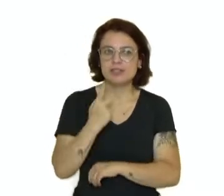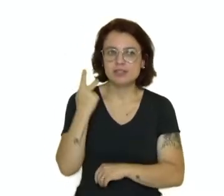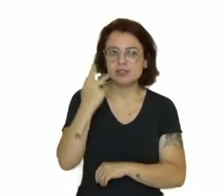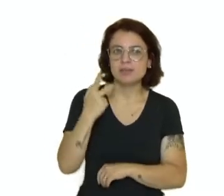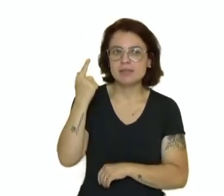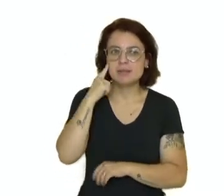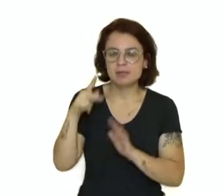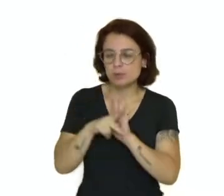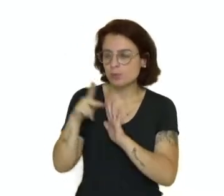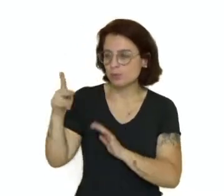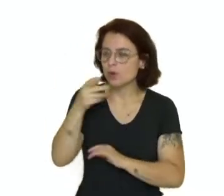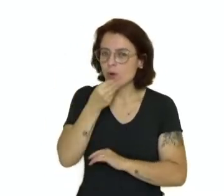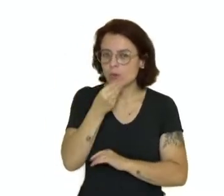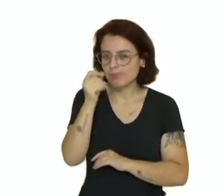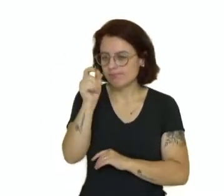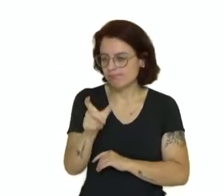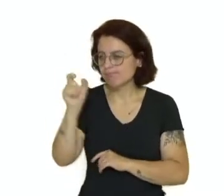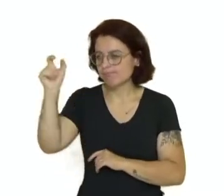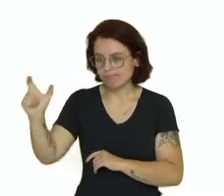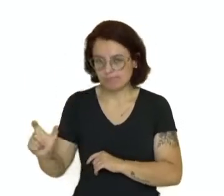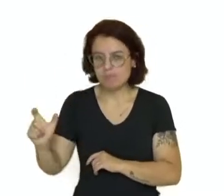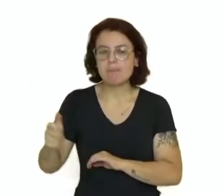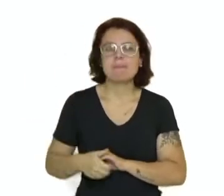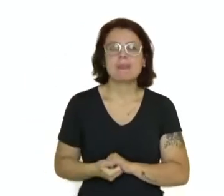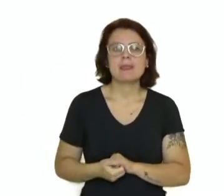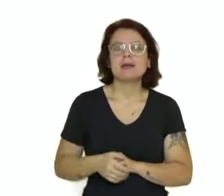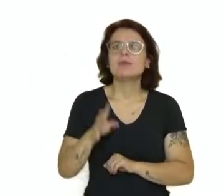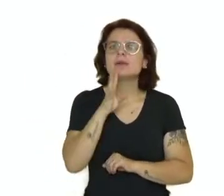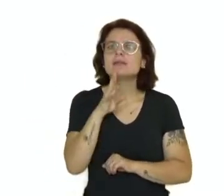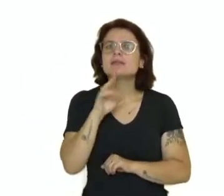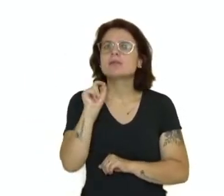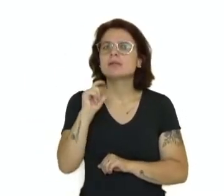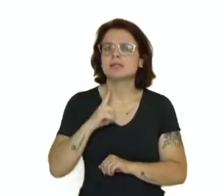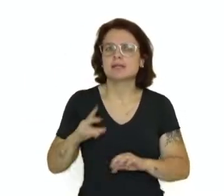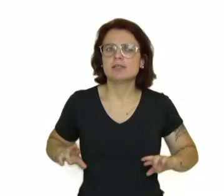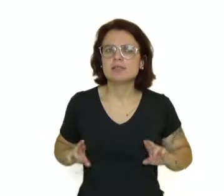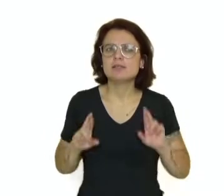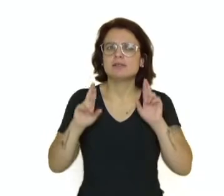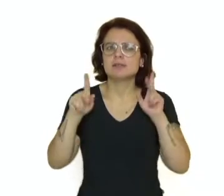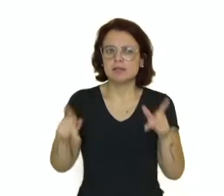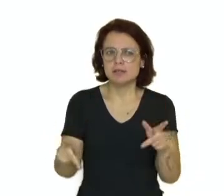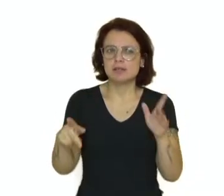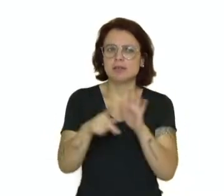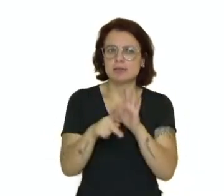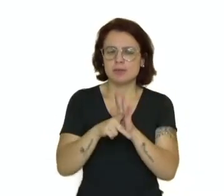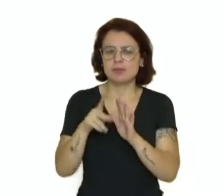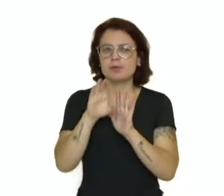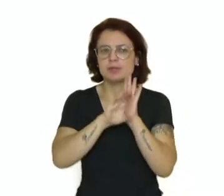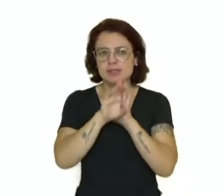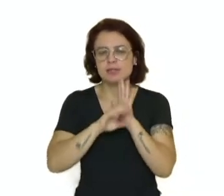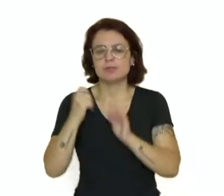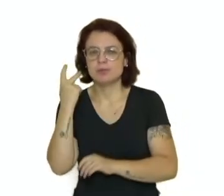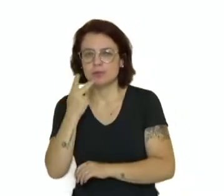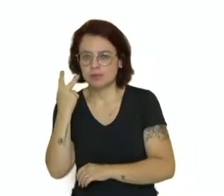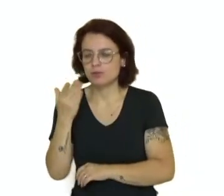de Platão e Aristóteles e reconhecer a distinção do conceito de política em Platão e